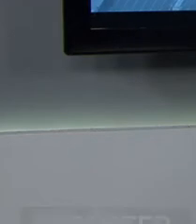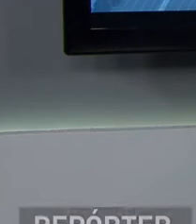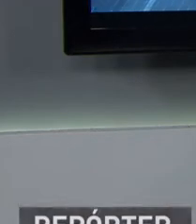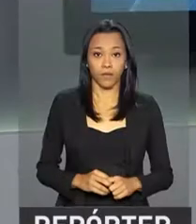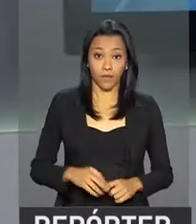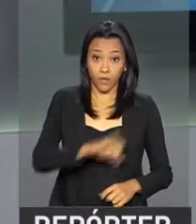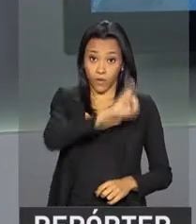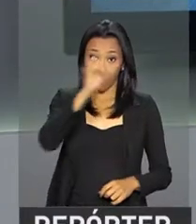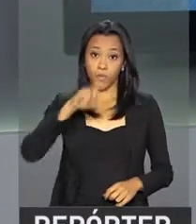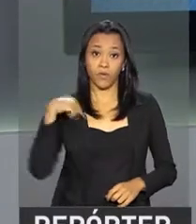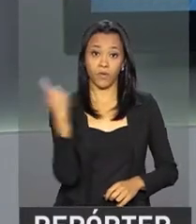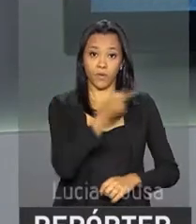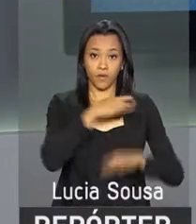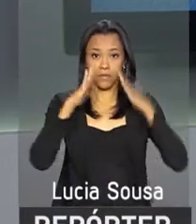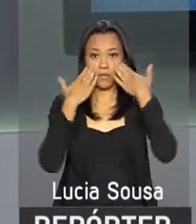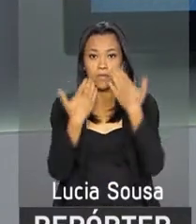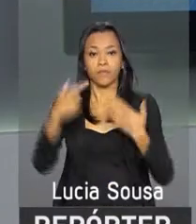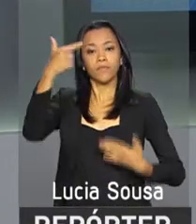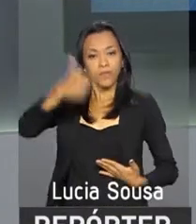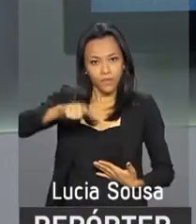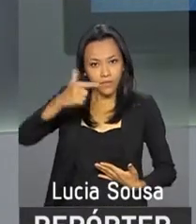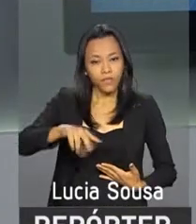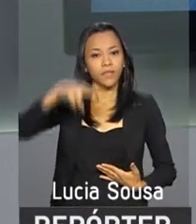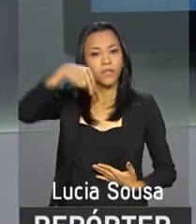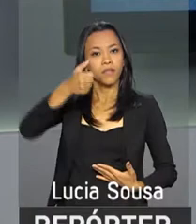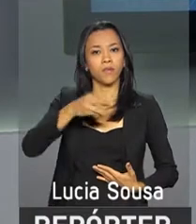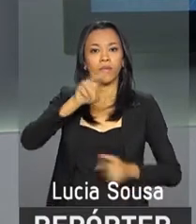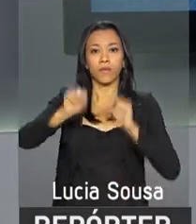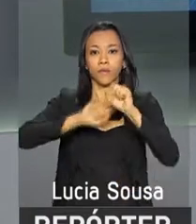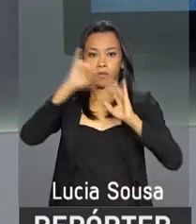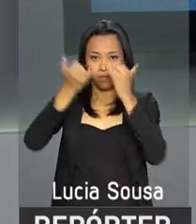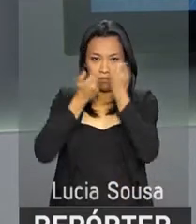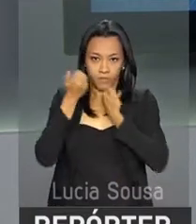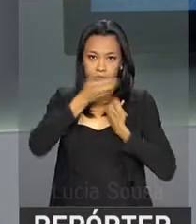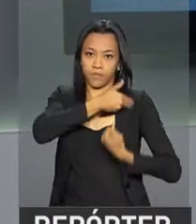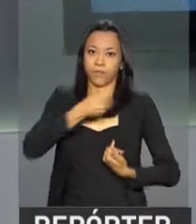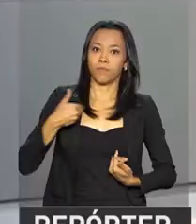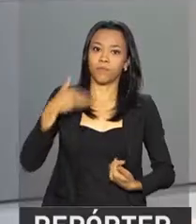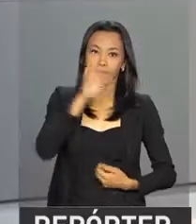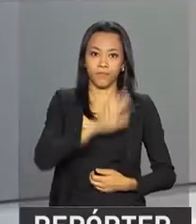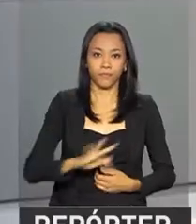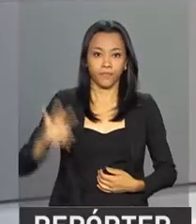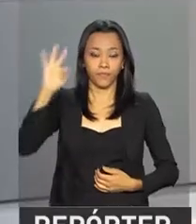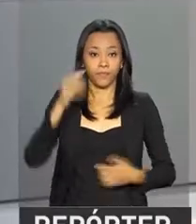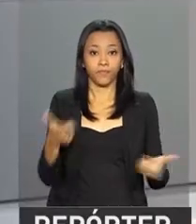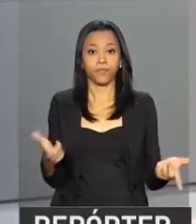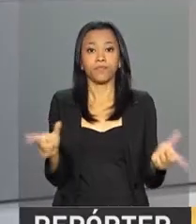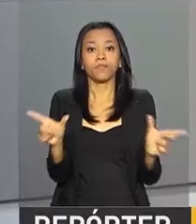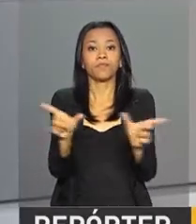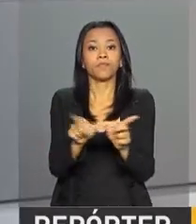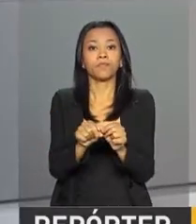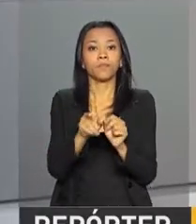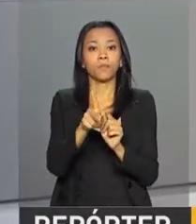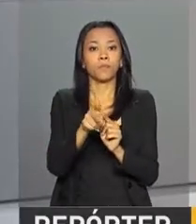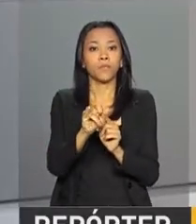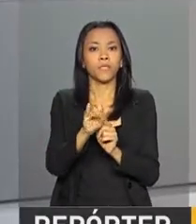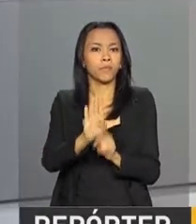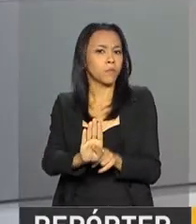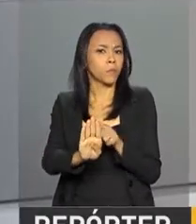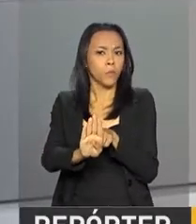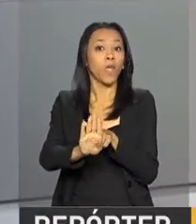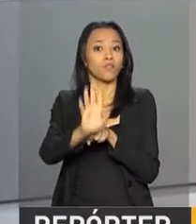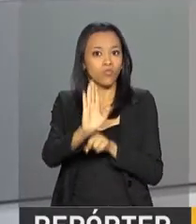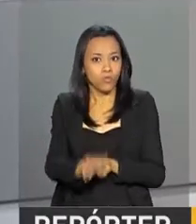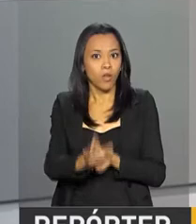olá estamos de volta com o repórter nbr as notícias do governo federal o produto interno bruto pib